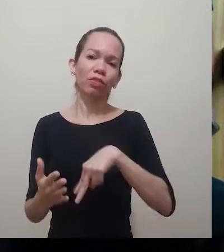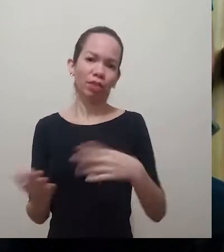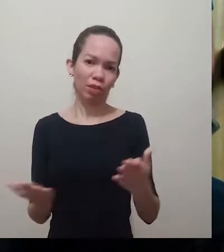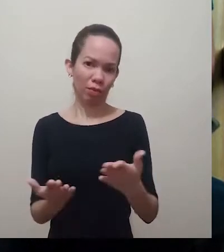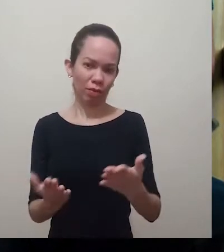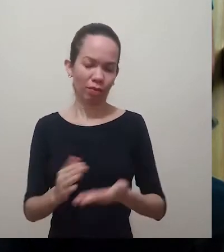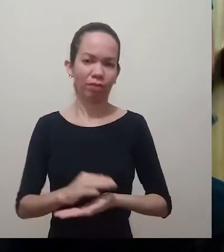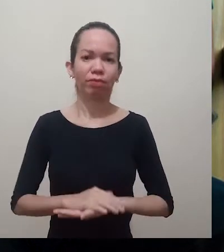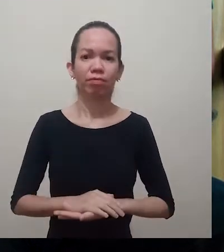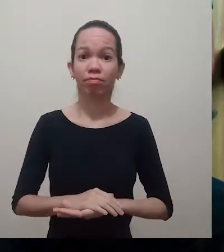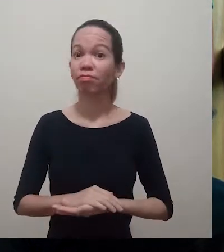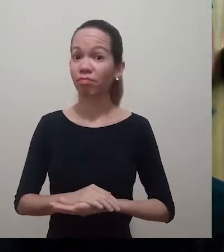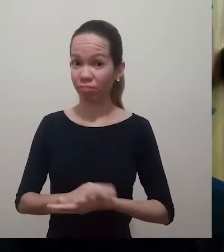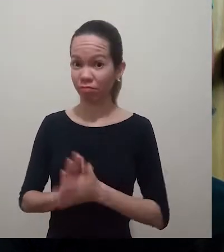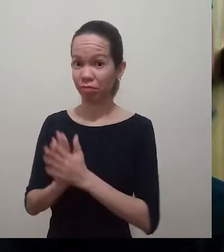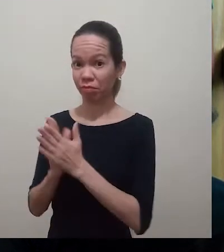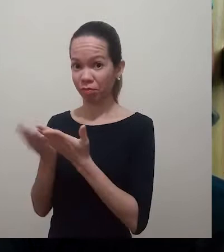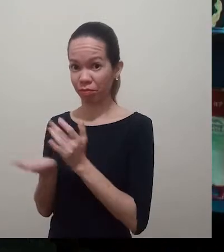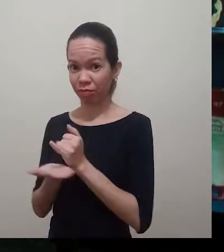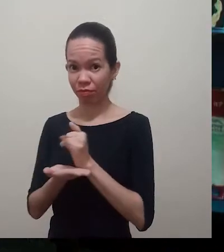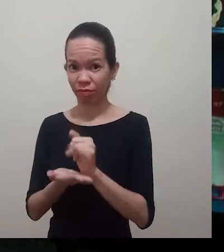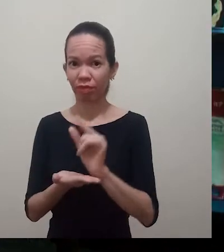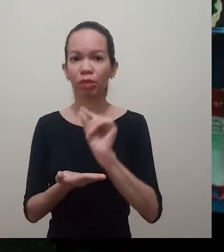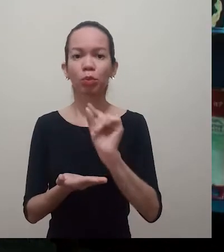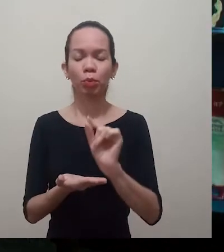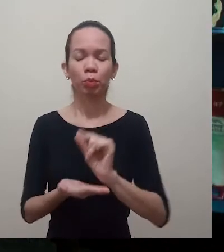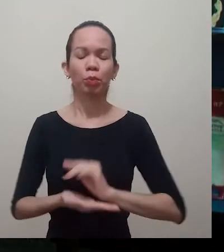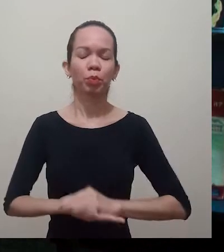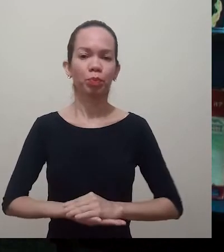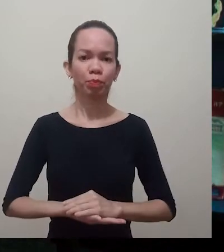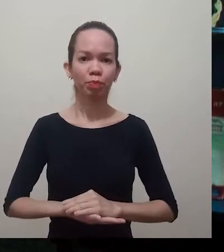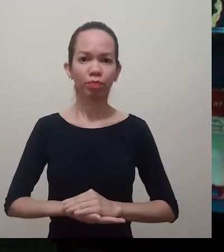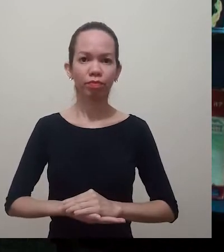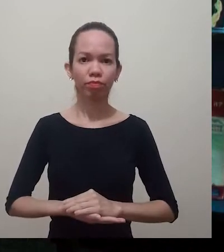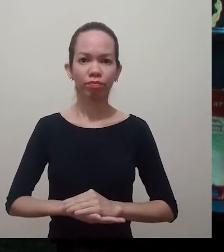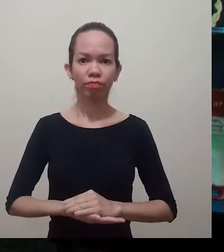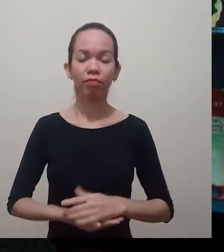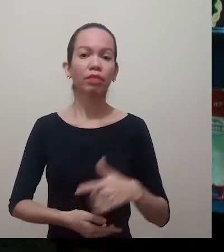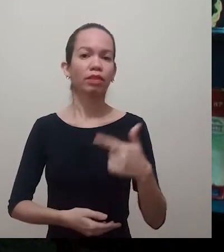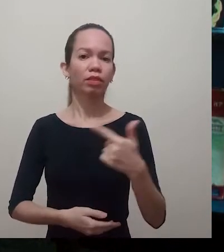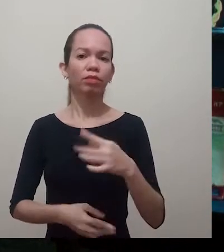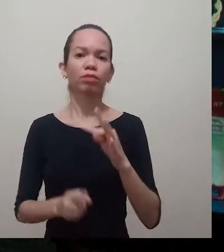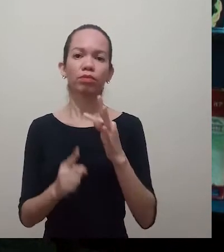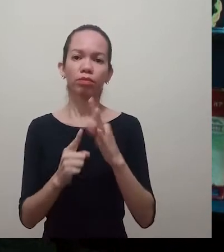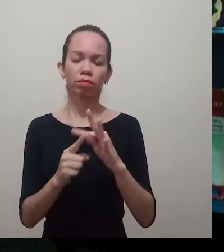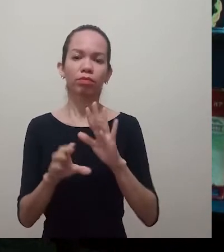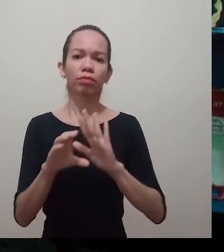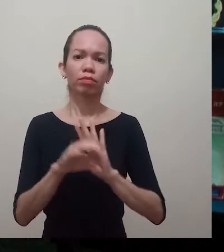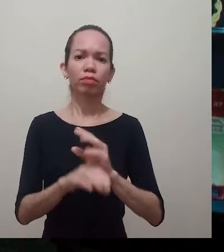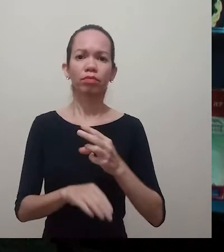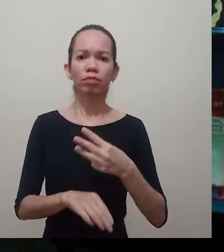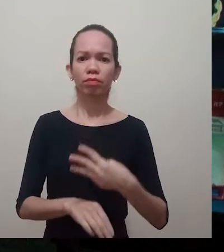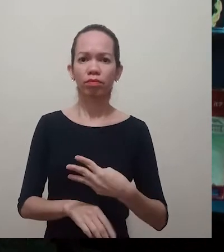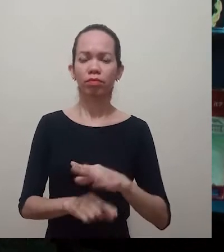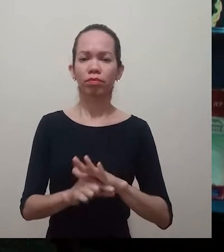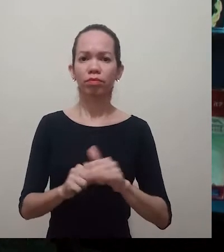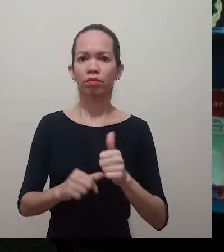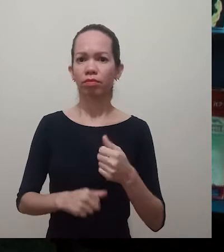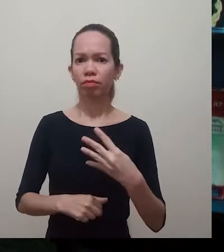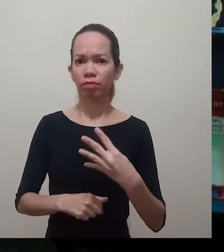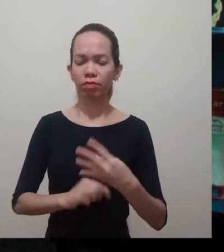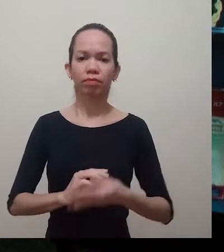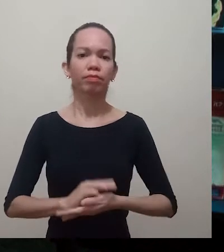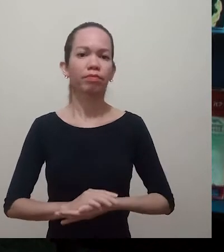acabar de ler agora diz assim a palavra do senhor a segunda timóteo capítulo 3 verso 14